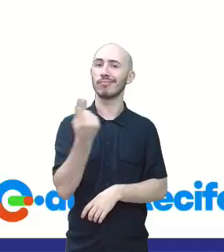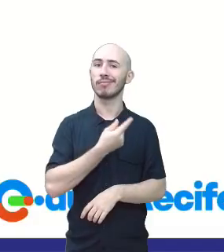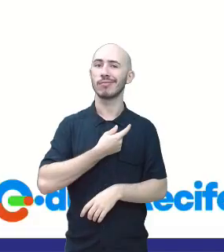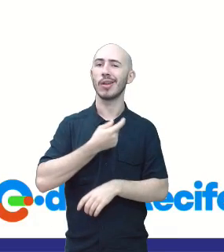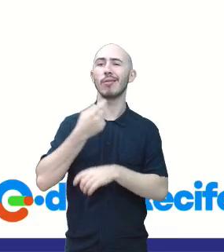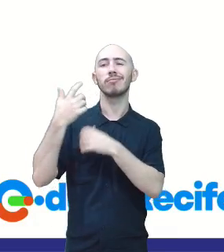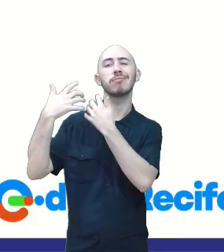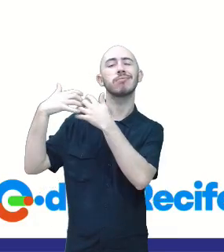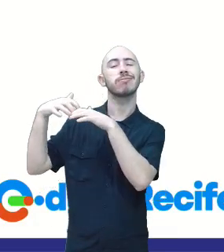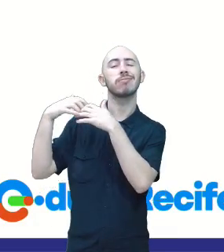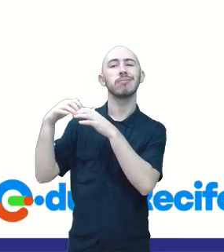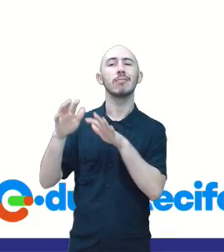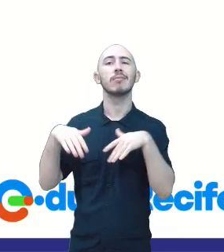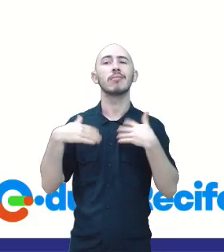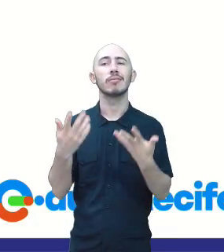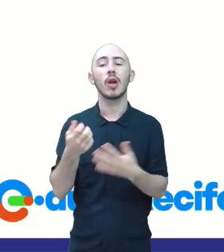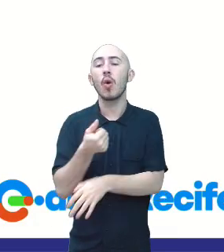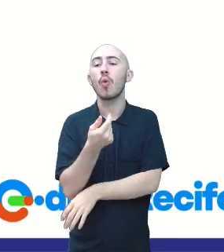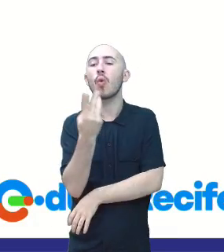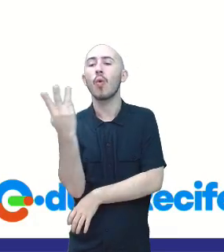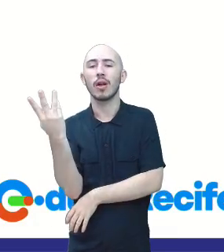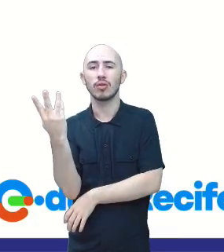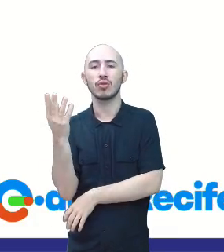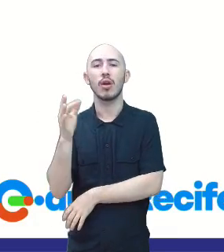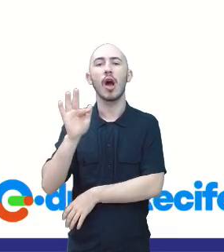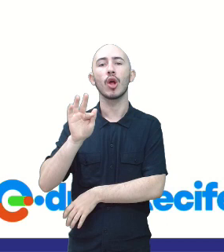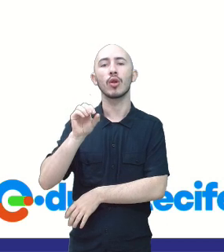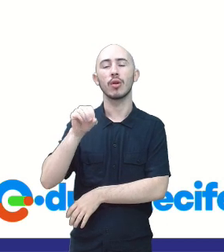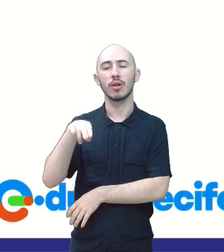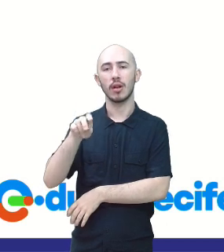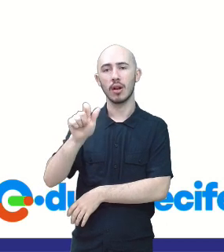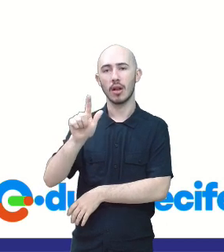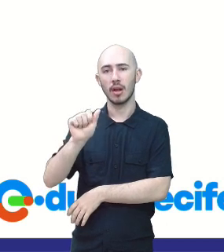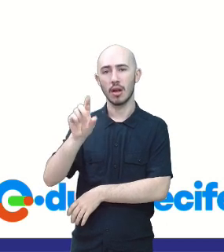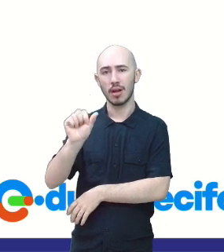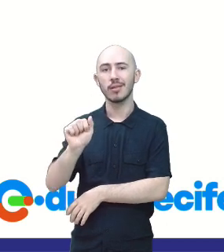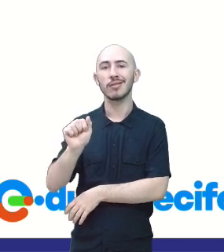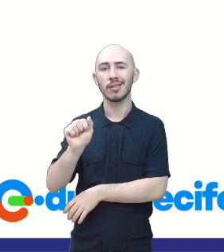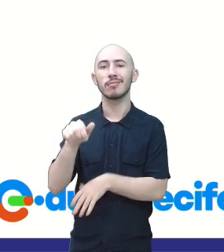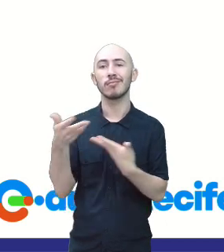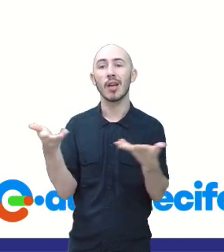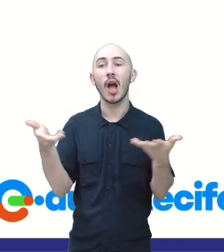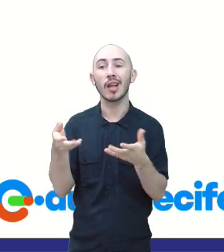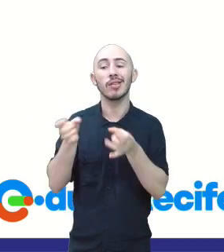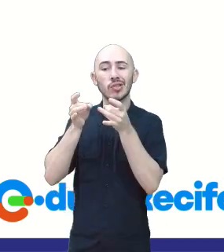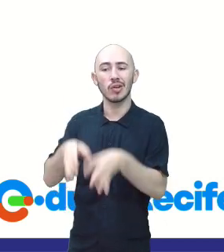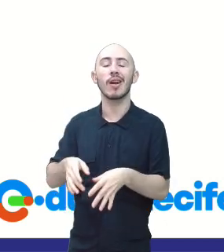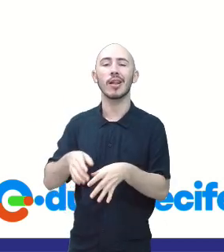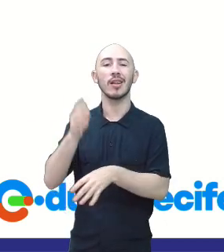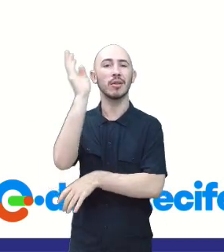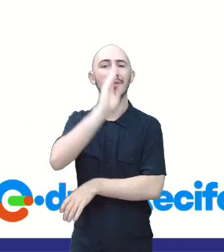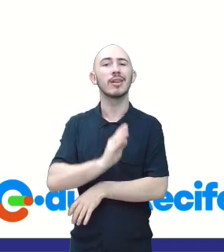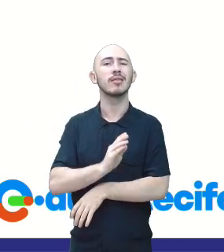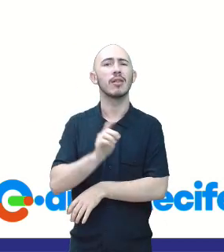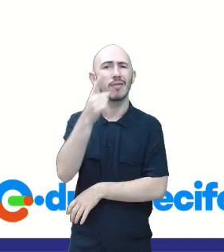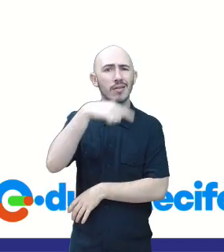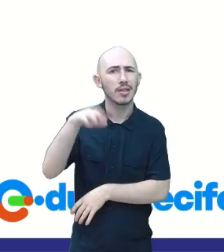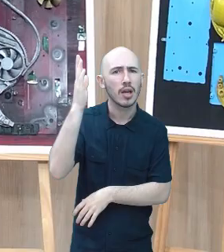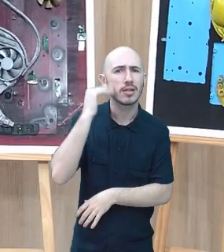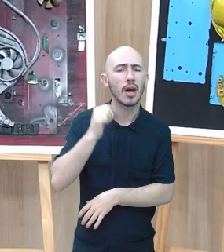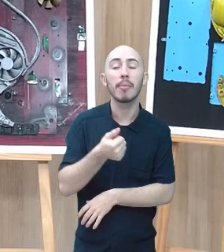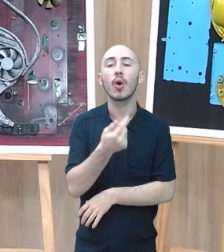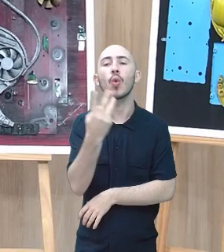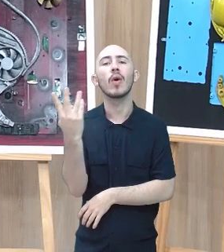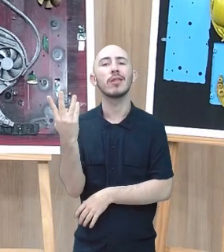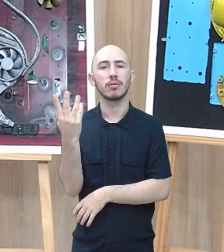Quantas toneladas aproximadamente, né, de resíduos são produzidas no Brasil por dia, né? Vocês têm ideia mais ou menos